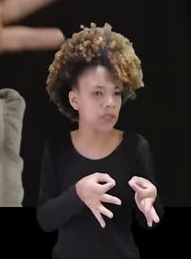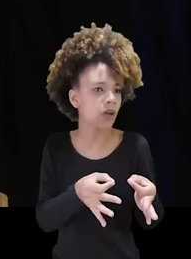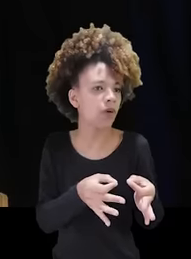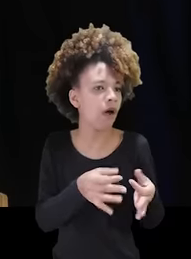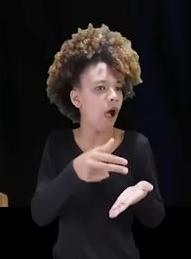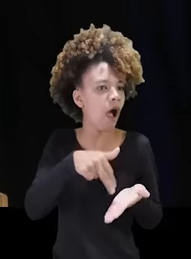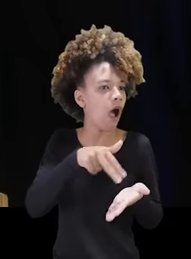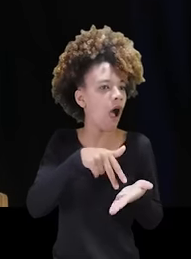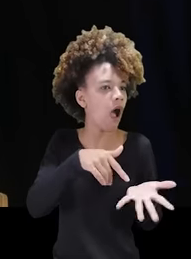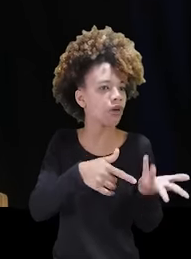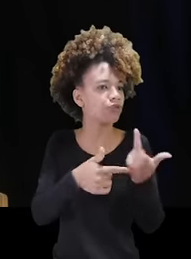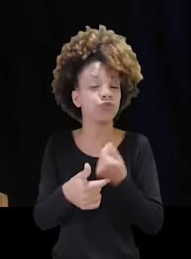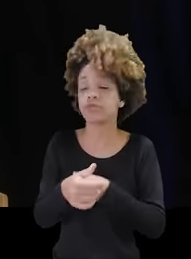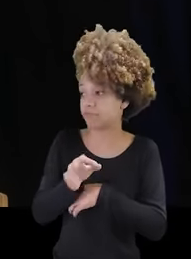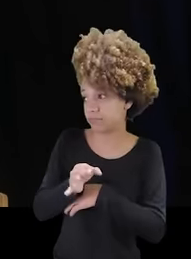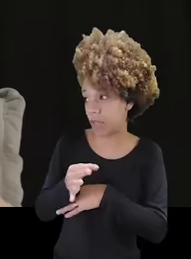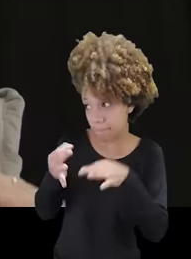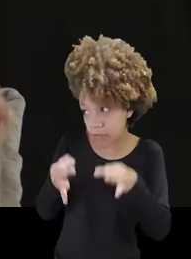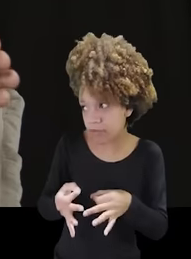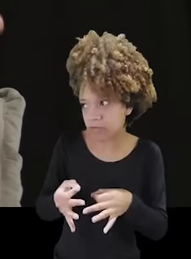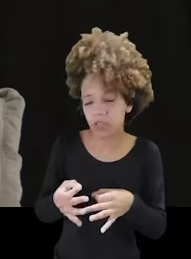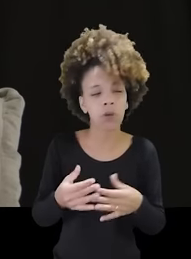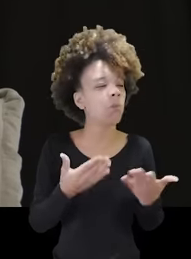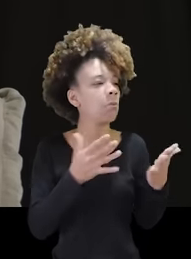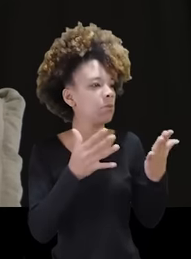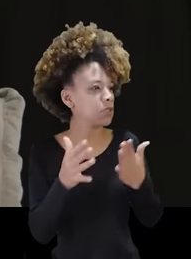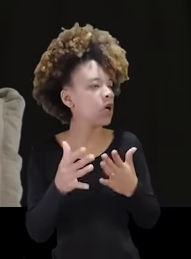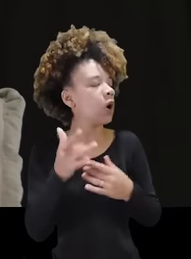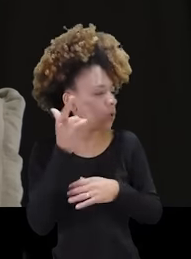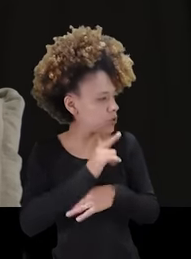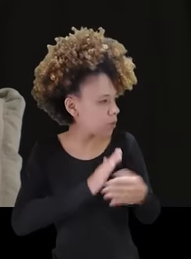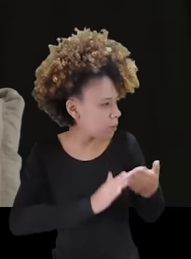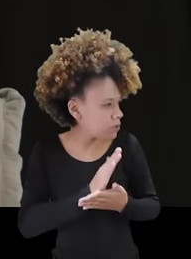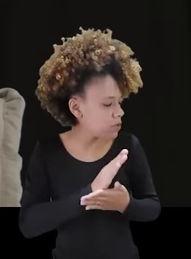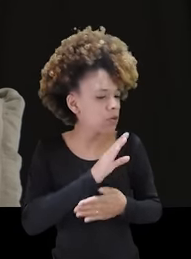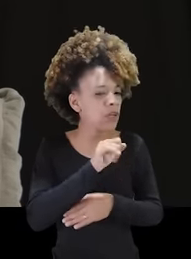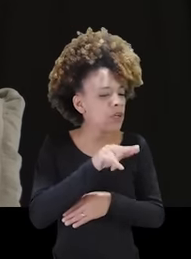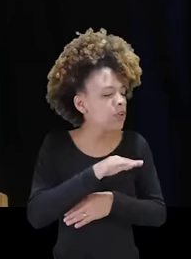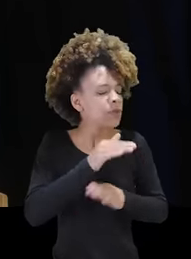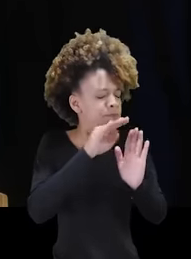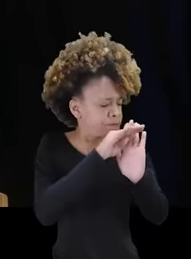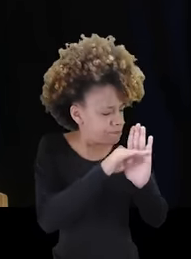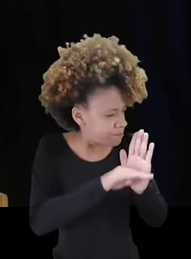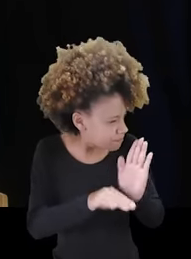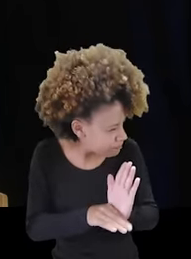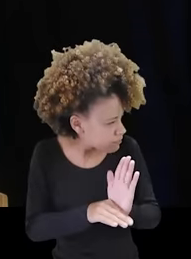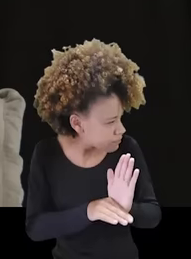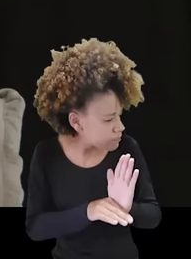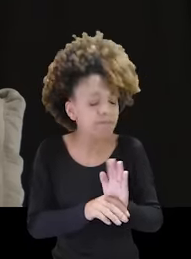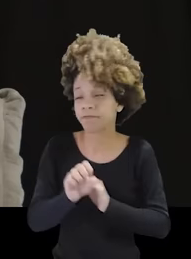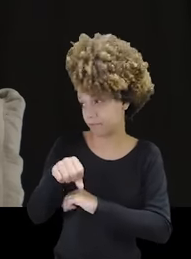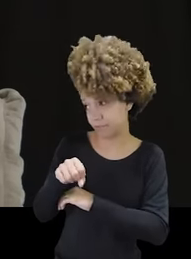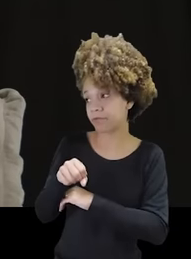artística perfeito tá bom você é perfeito então coreano ele a prova tipo assim pois ele conseguiu passar no crivo do crivo do crime do crivo